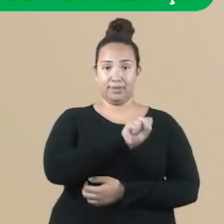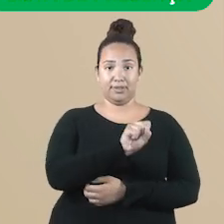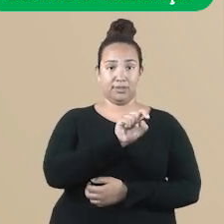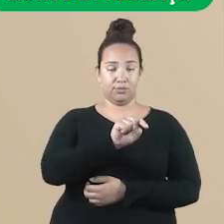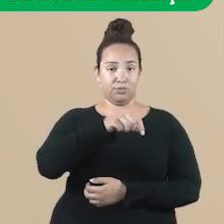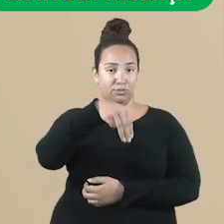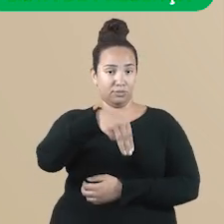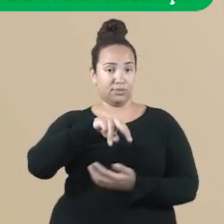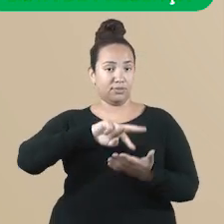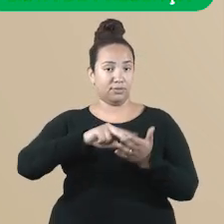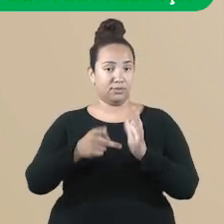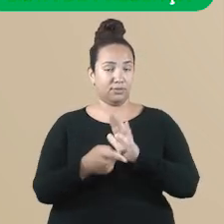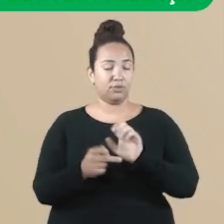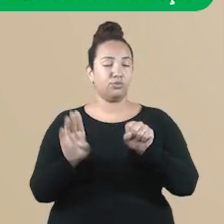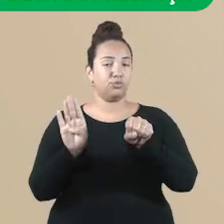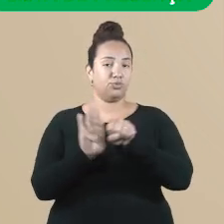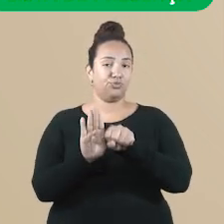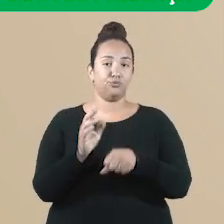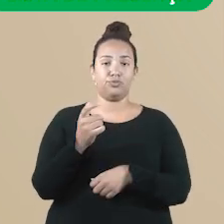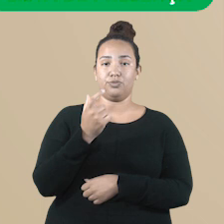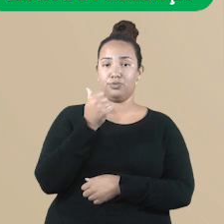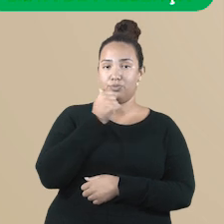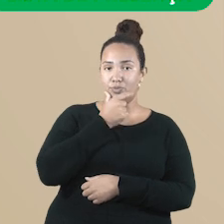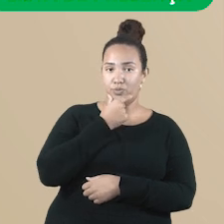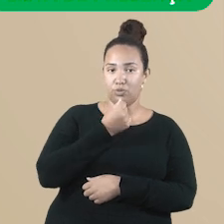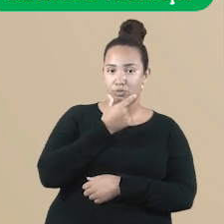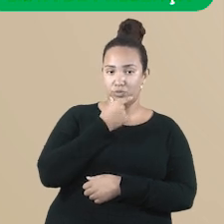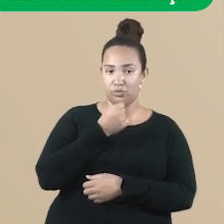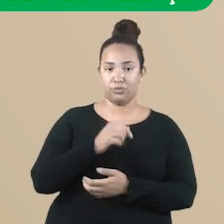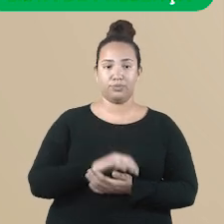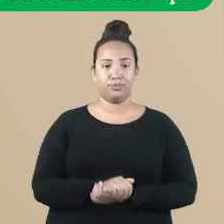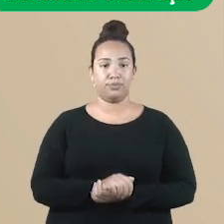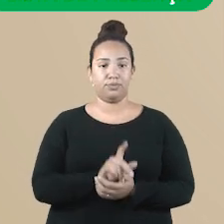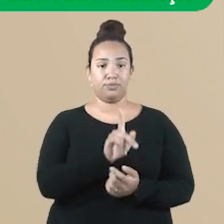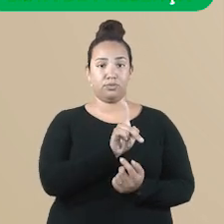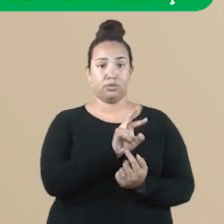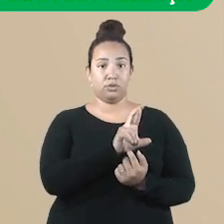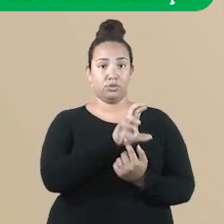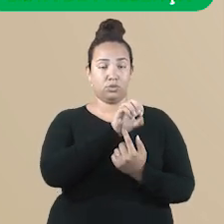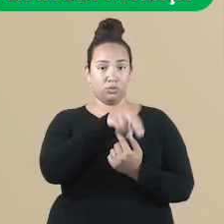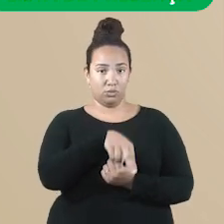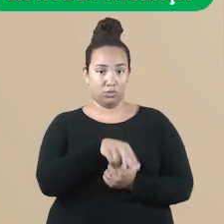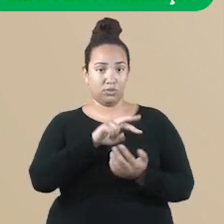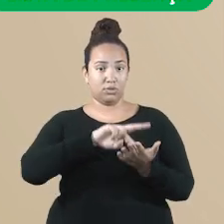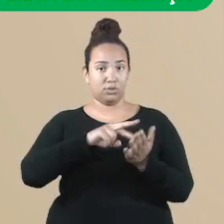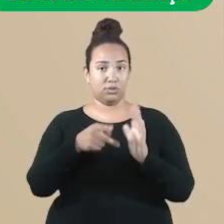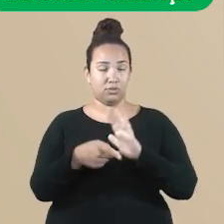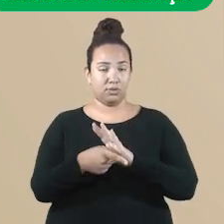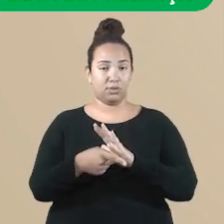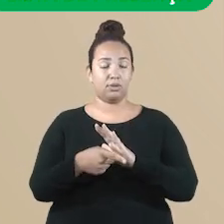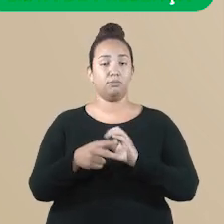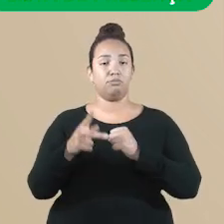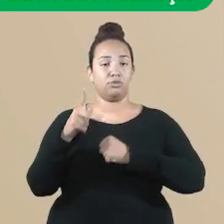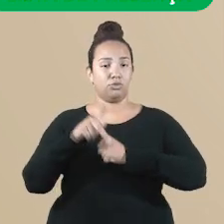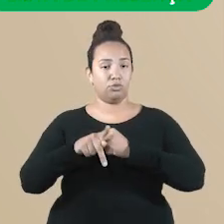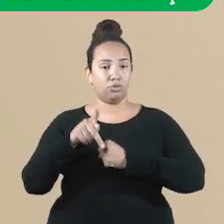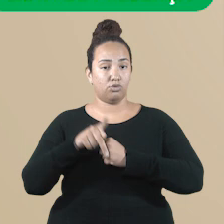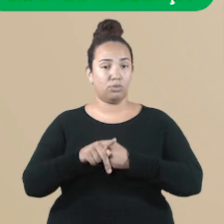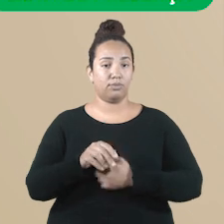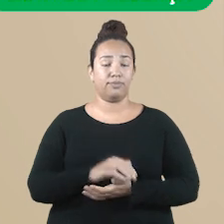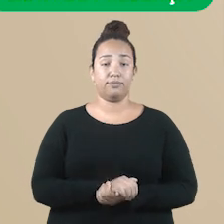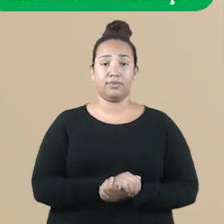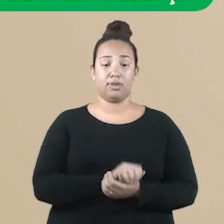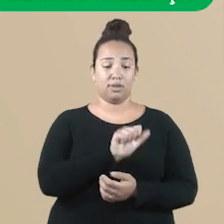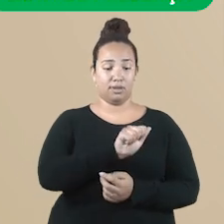feminino. SM, substantivo masculino. PRON significa pronome. E